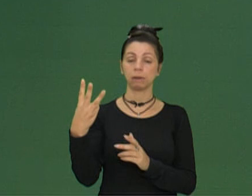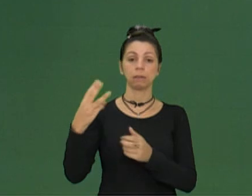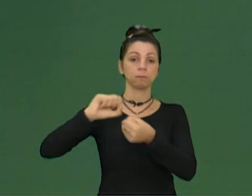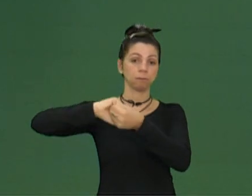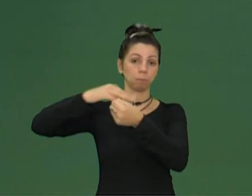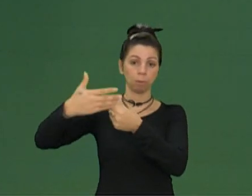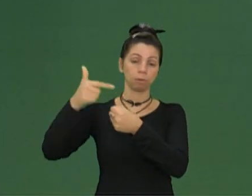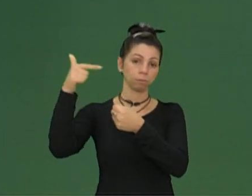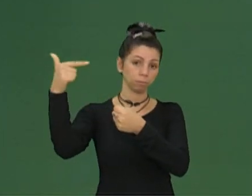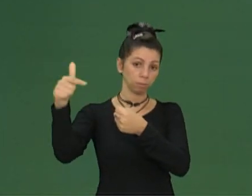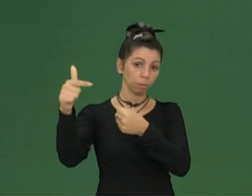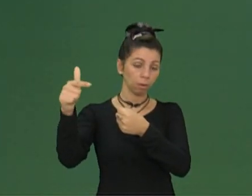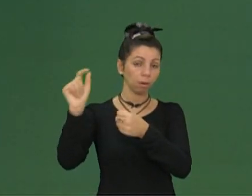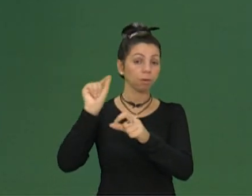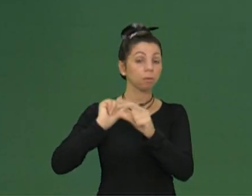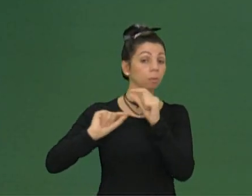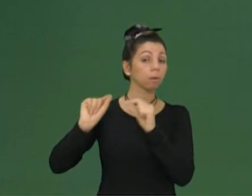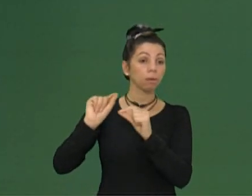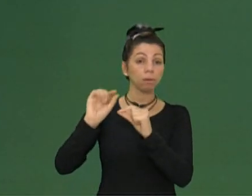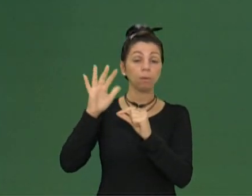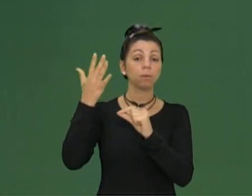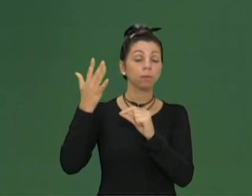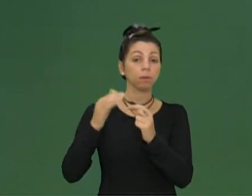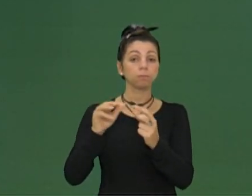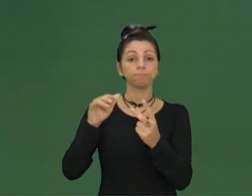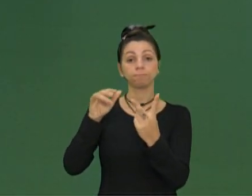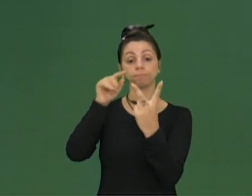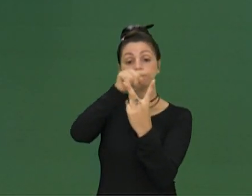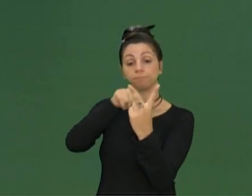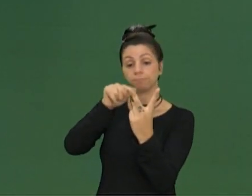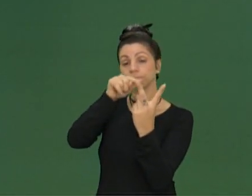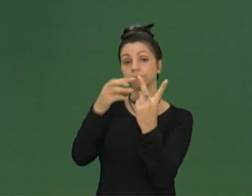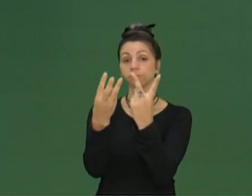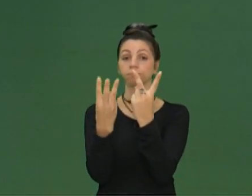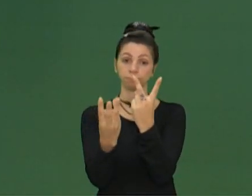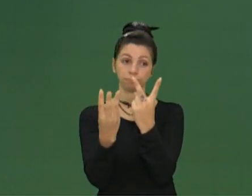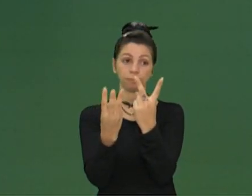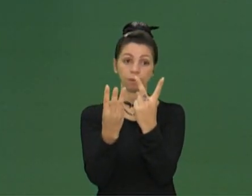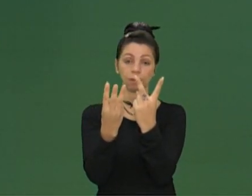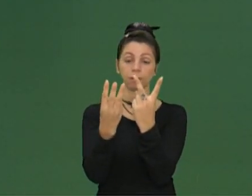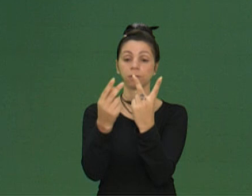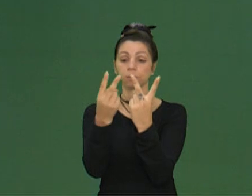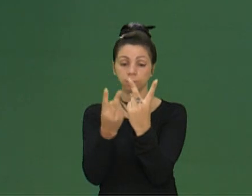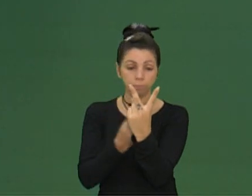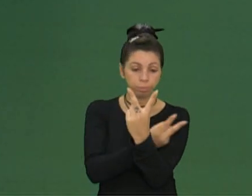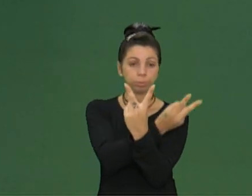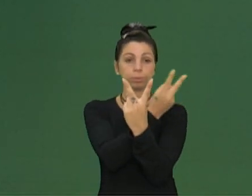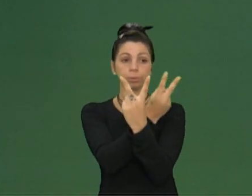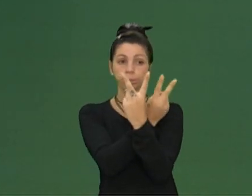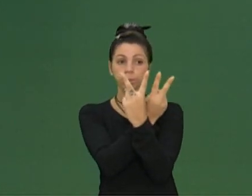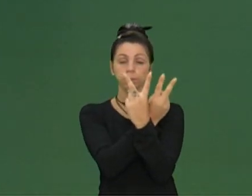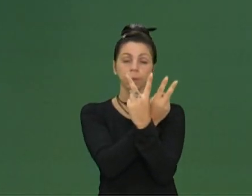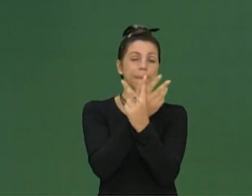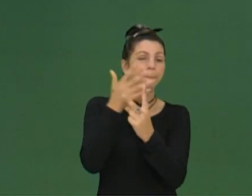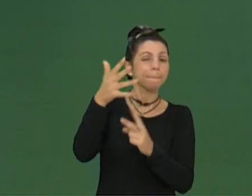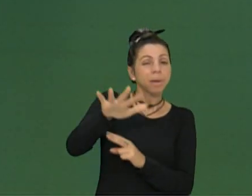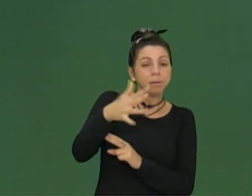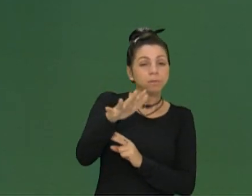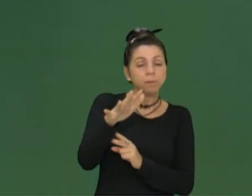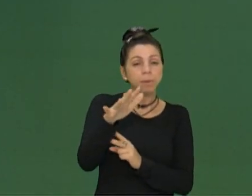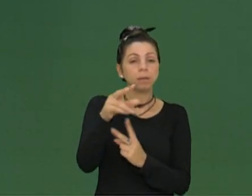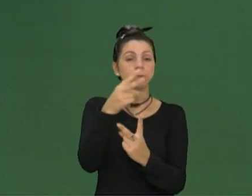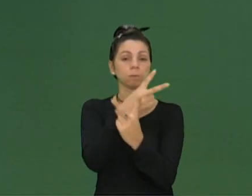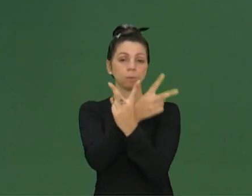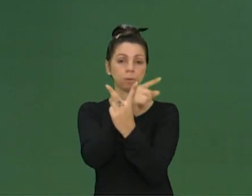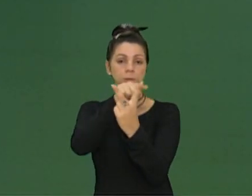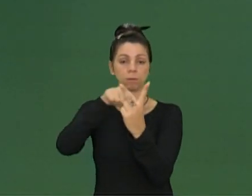vezes, como forma eu pudesse unir, eu permanece dentro da raiz. Então, a minha raiz de 12 é aproximadamente 2 raiz